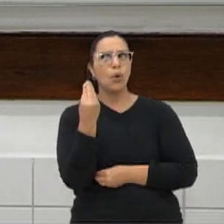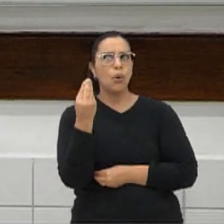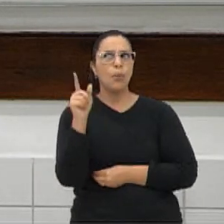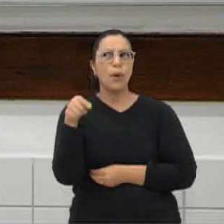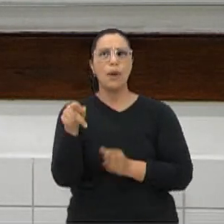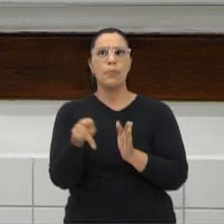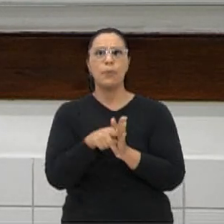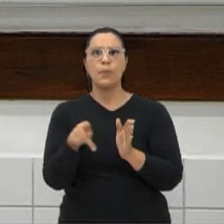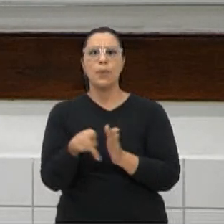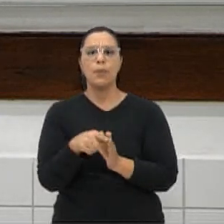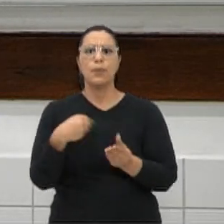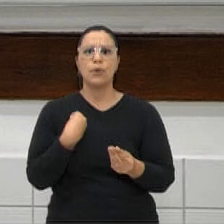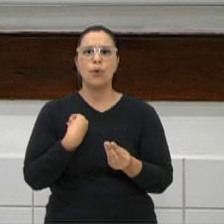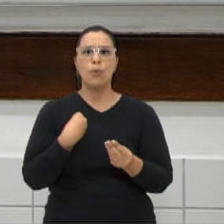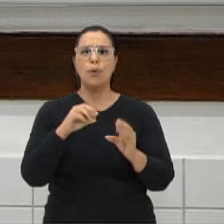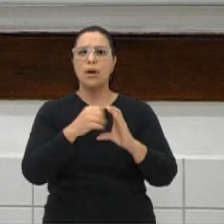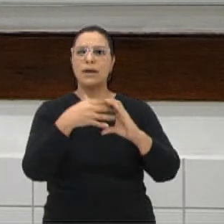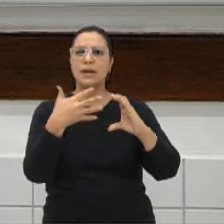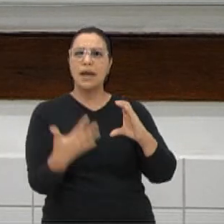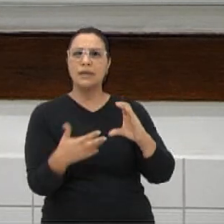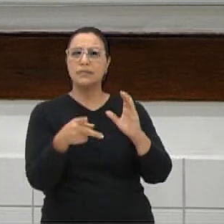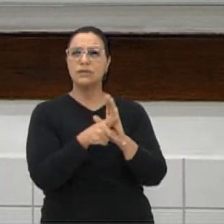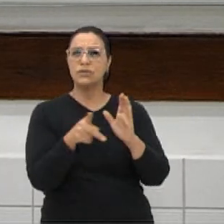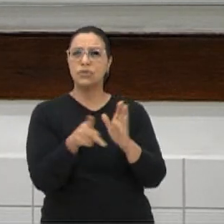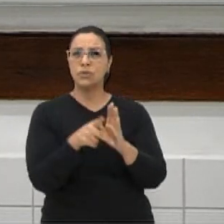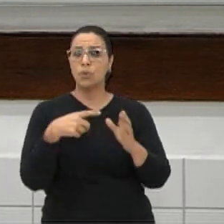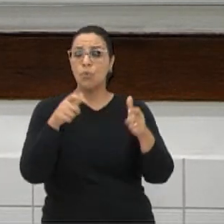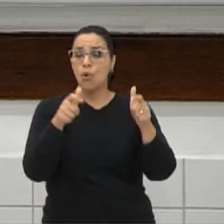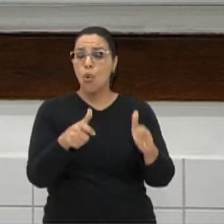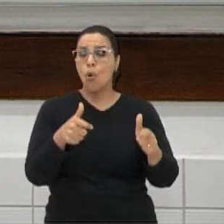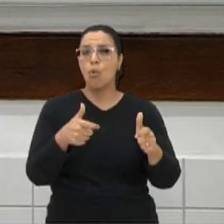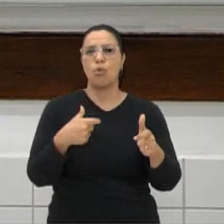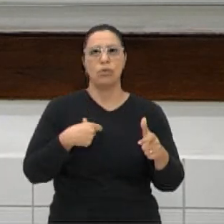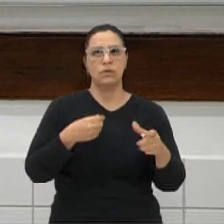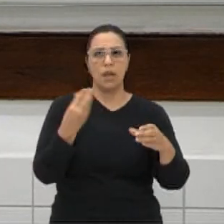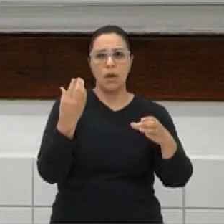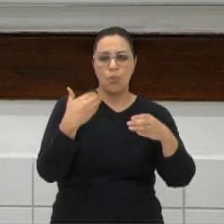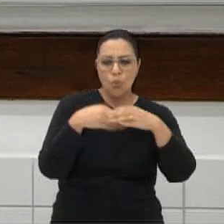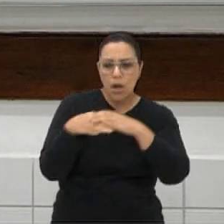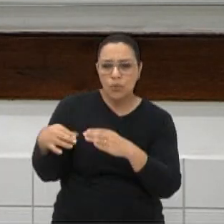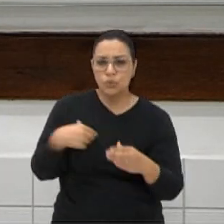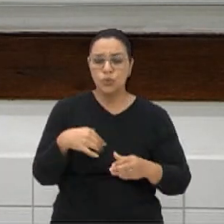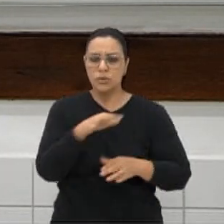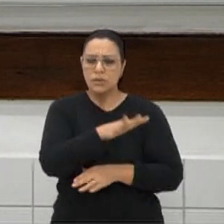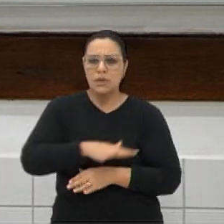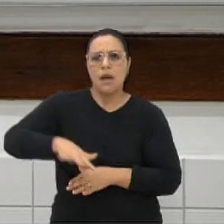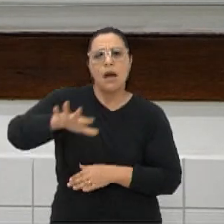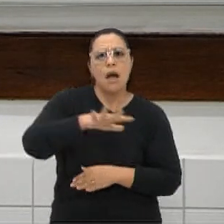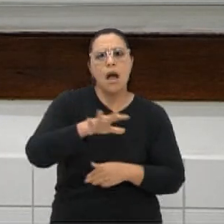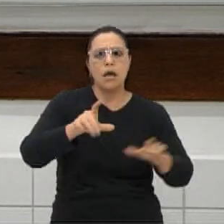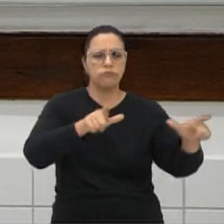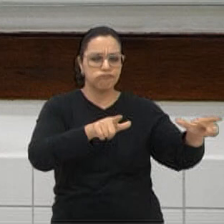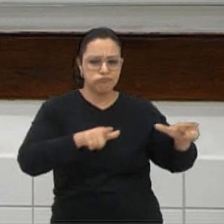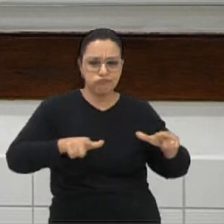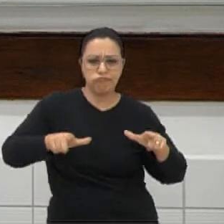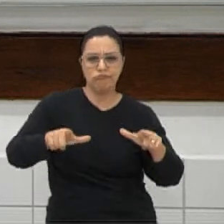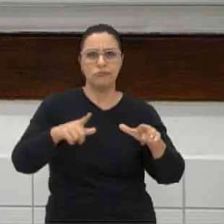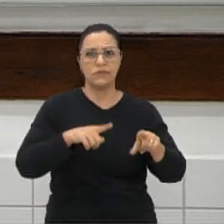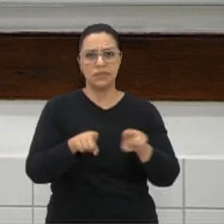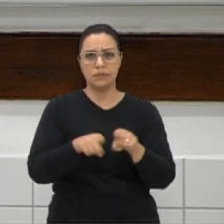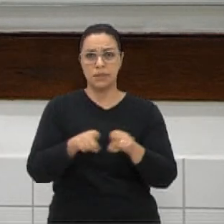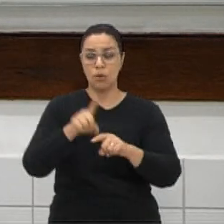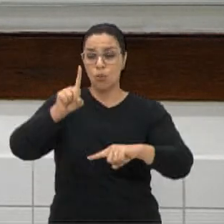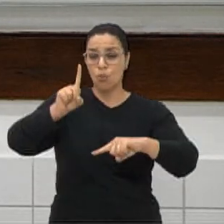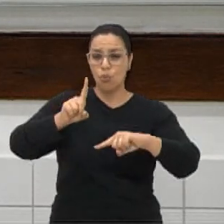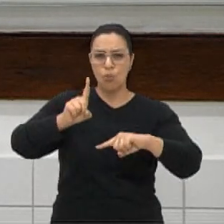sobre o aspecto físico de onde ela está, qual é o cenário que ela está, qual é